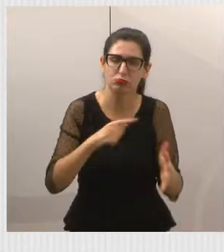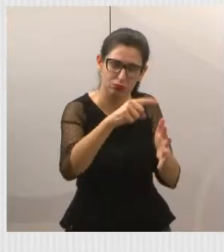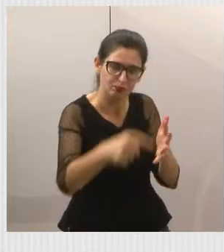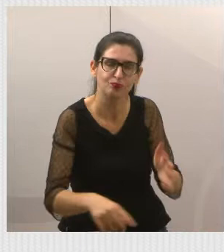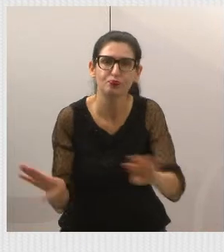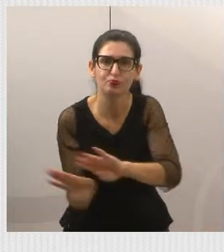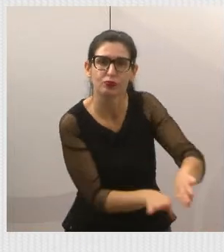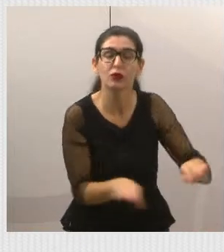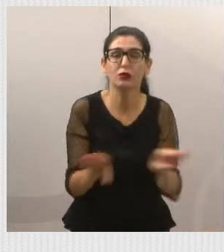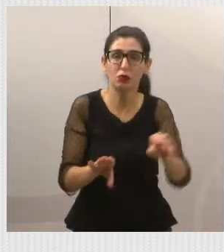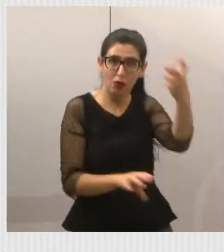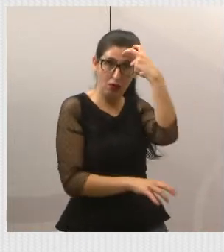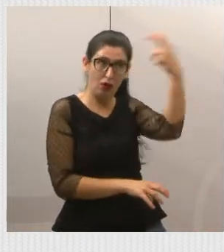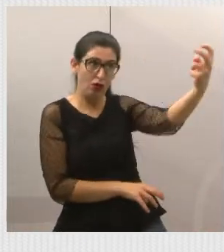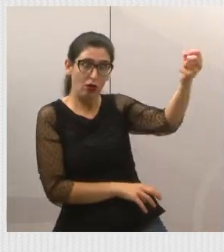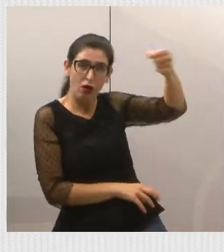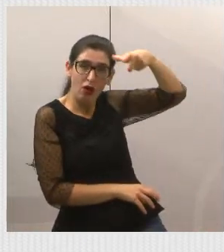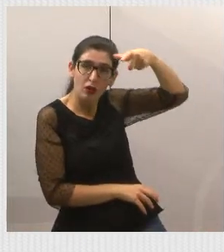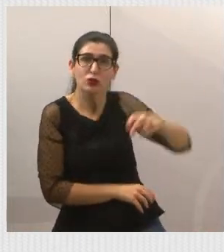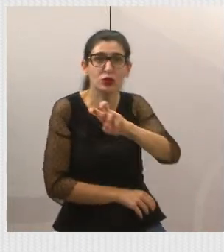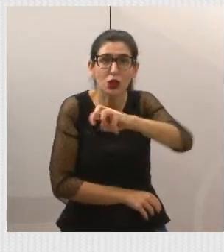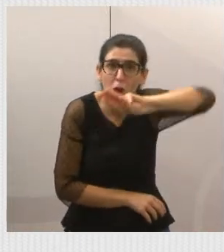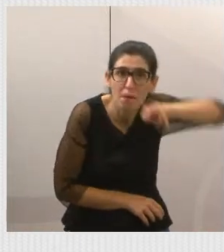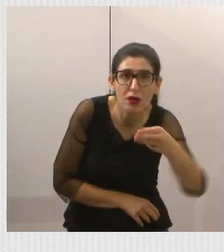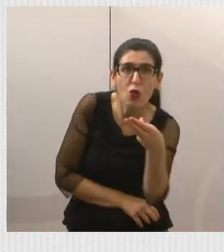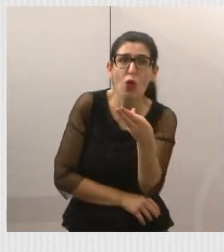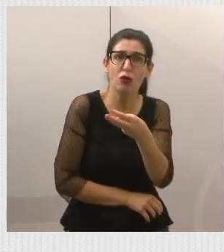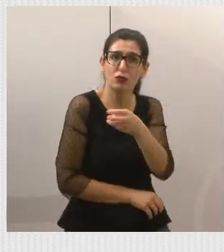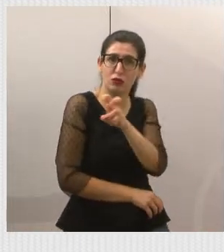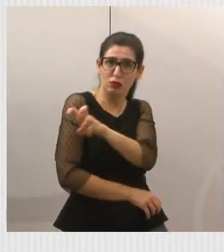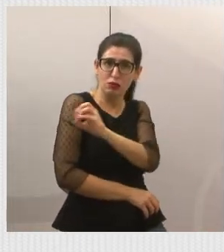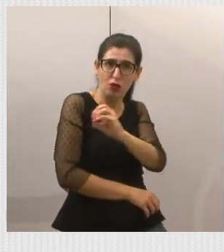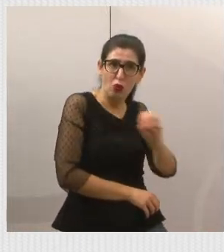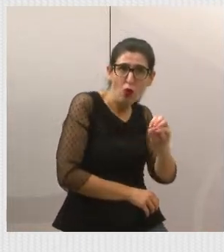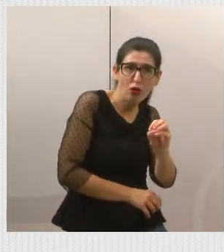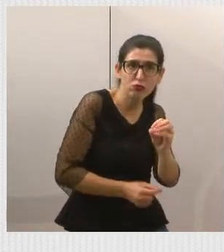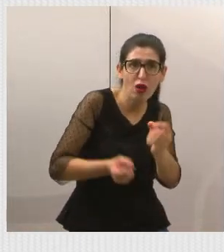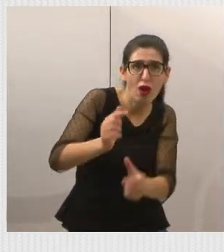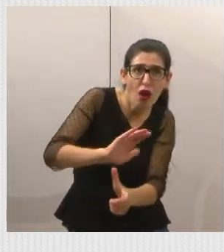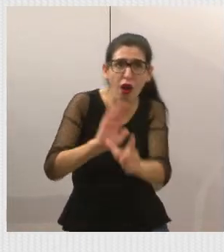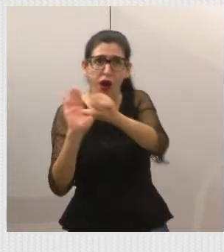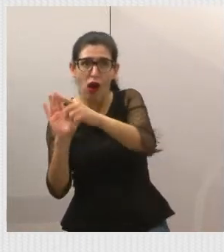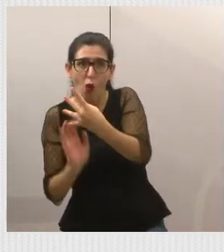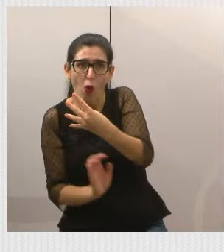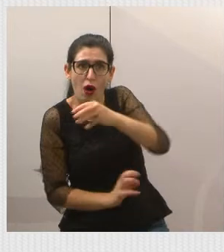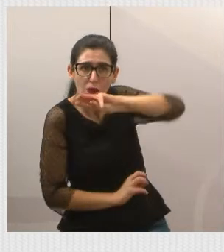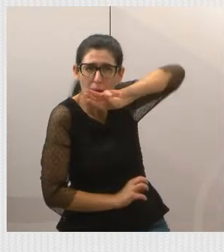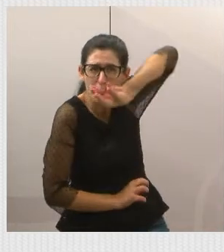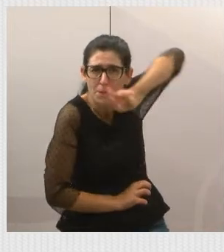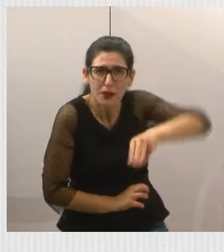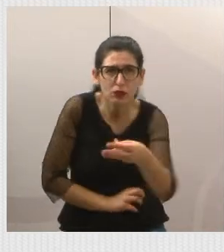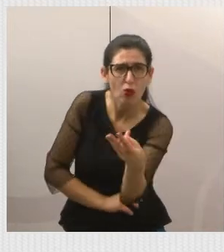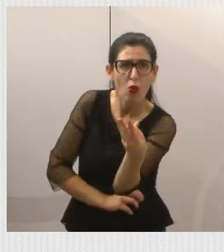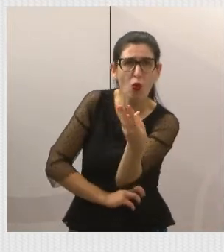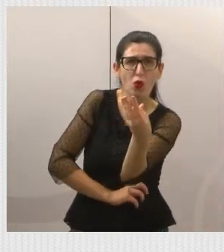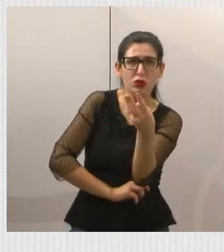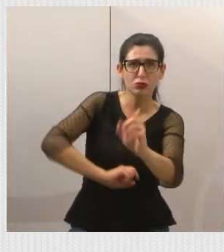Fundação Cultural, a gente chega a 5.500.000, né? Sai de 4.800, chega a 5.500